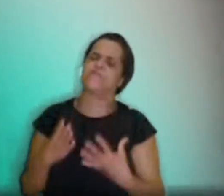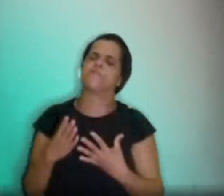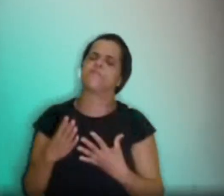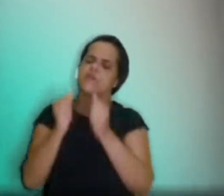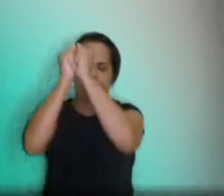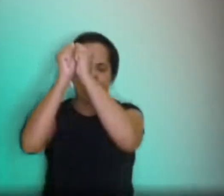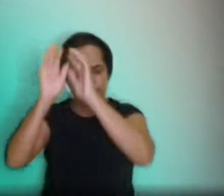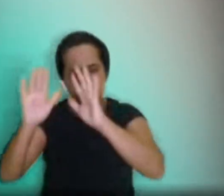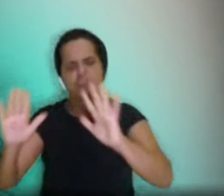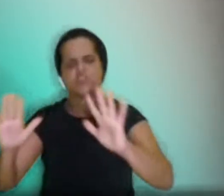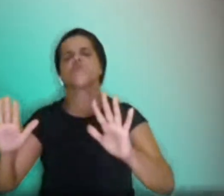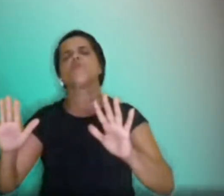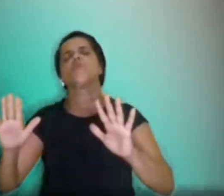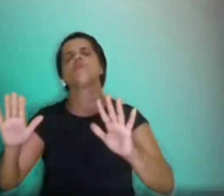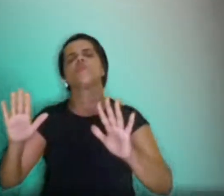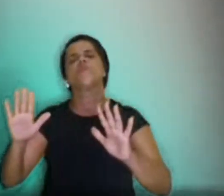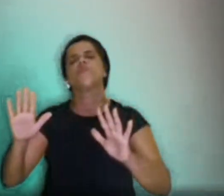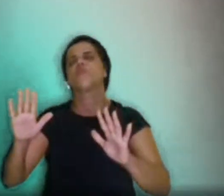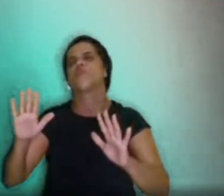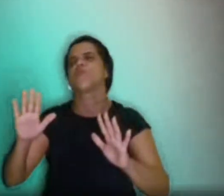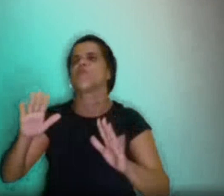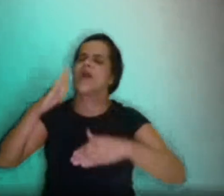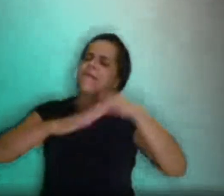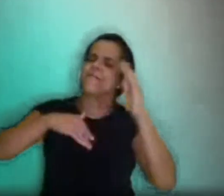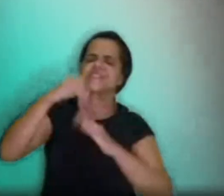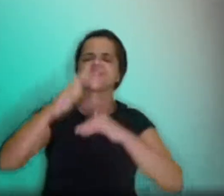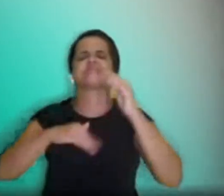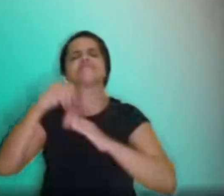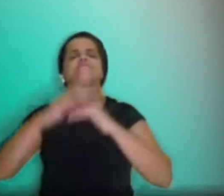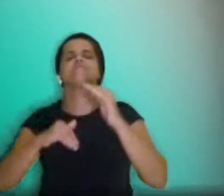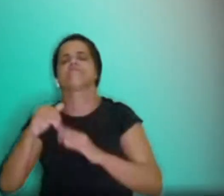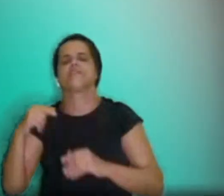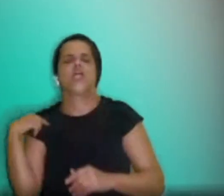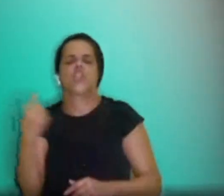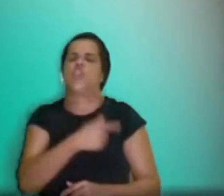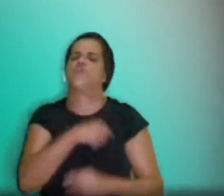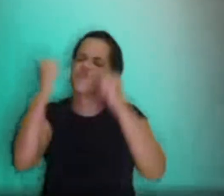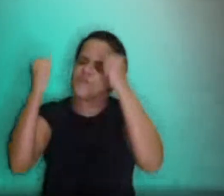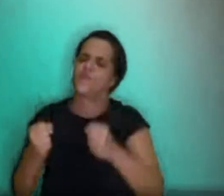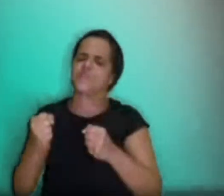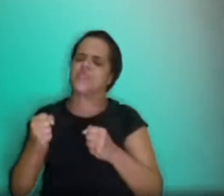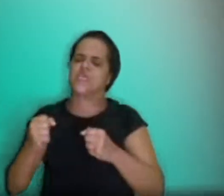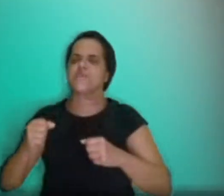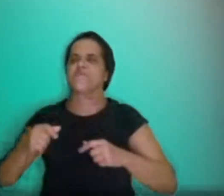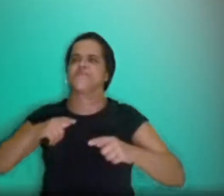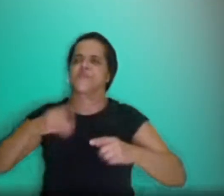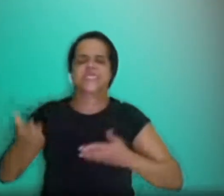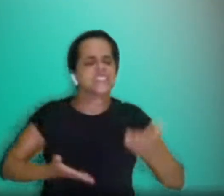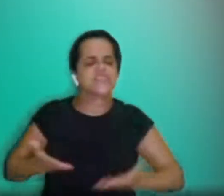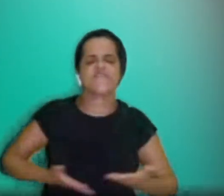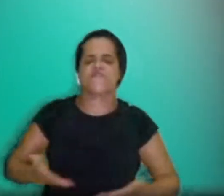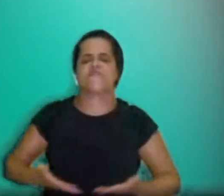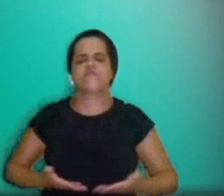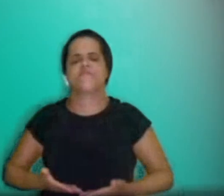sejam preparados para receber, ó Deus, de Ti essa palavra. Nos abençoa, nos dá sabedoria e nos capacita